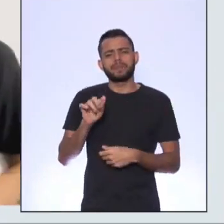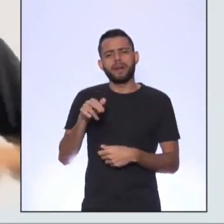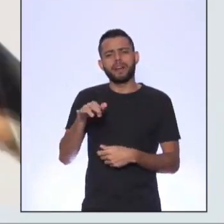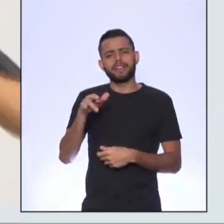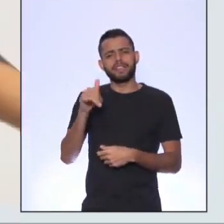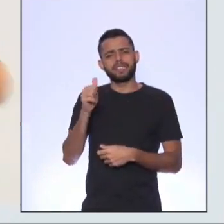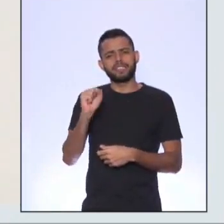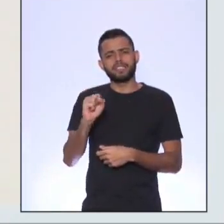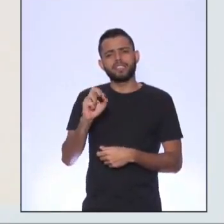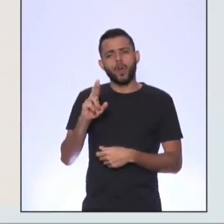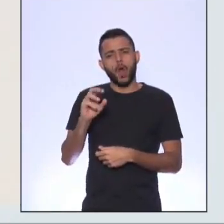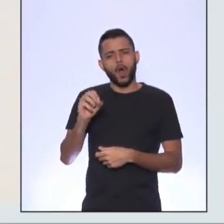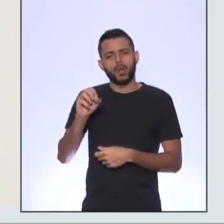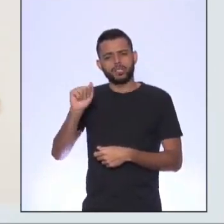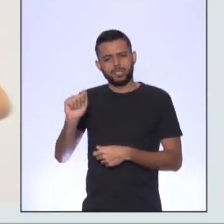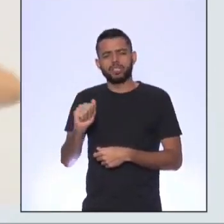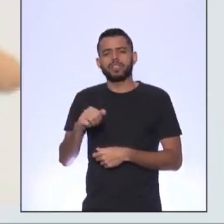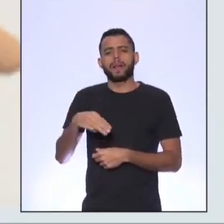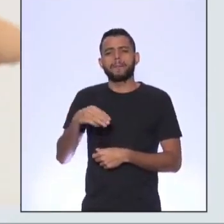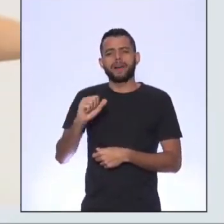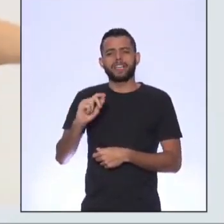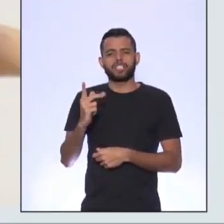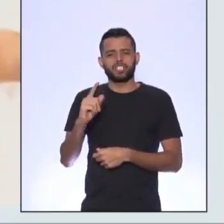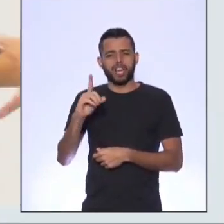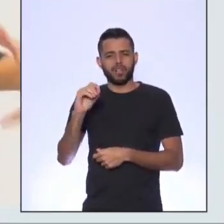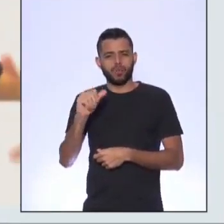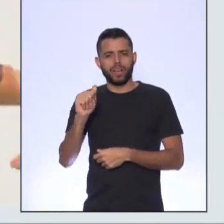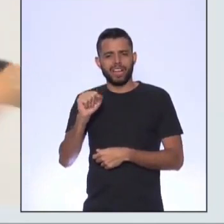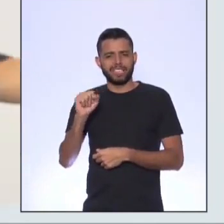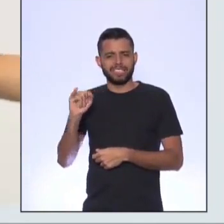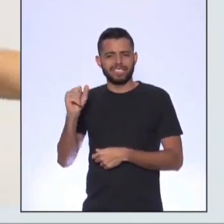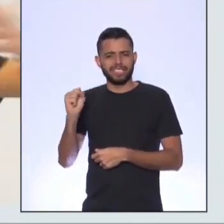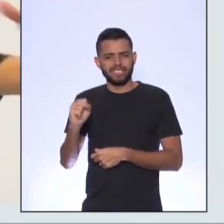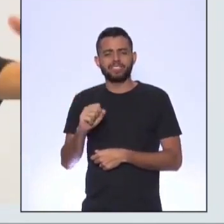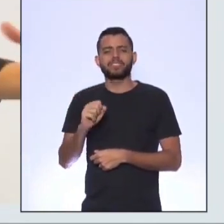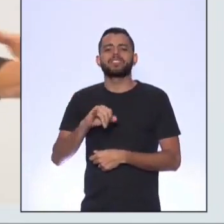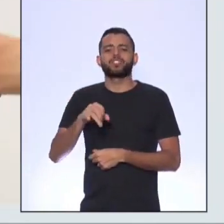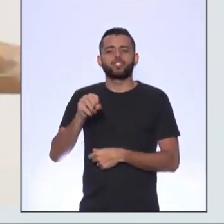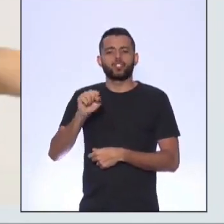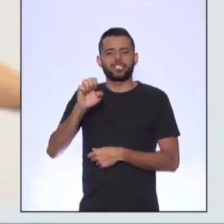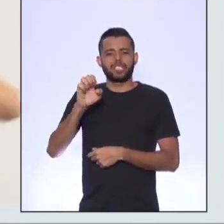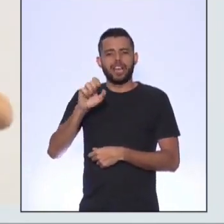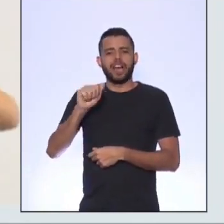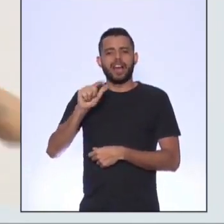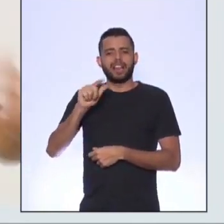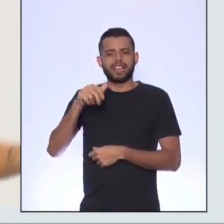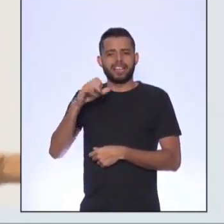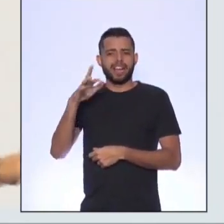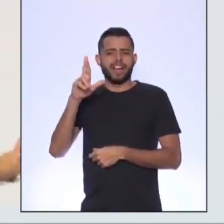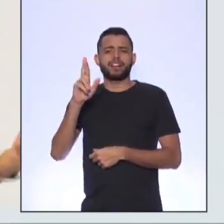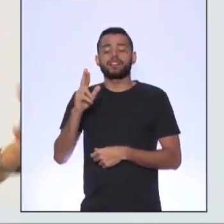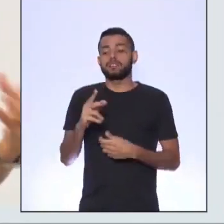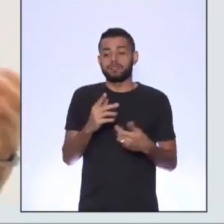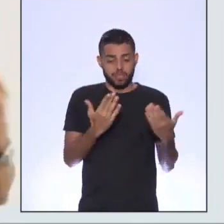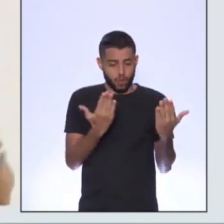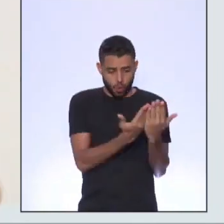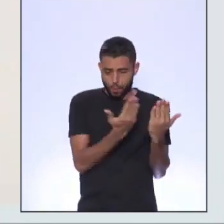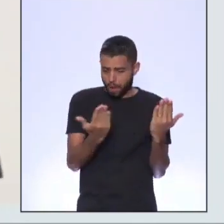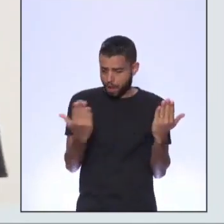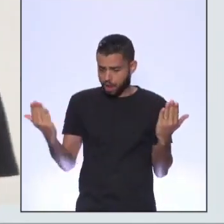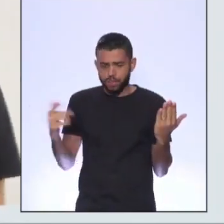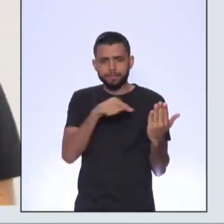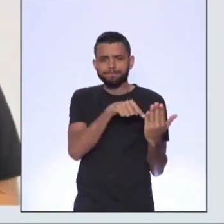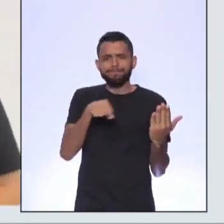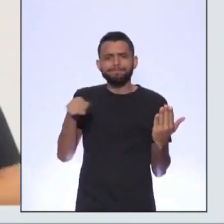de Assis, José de Alencar, compara, Drummond, compara os textos entre eles. As diferenças são gritantes, cada um tem o